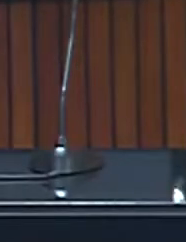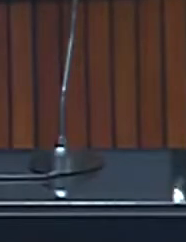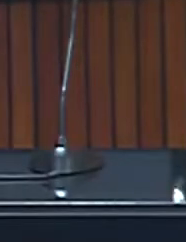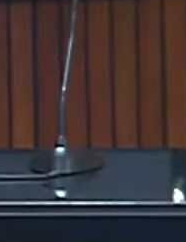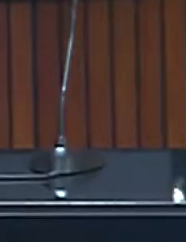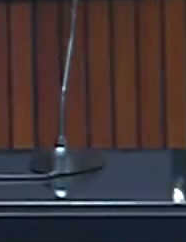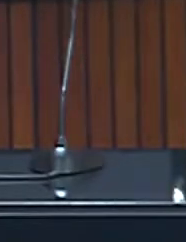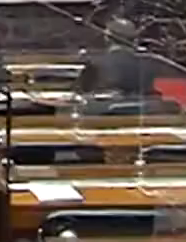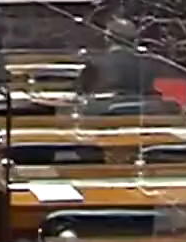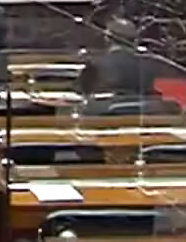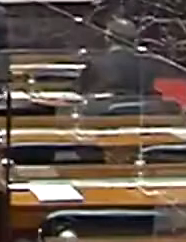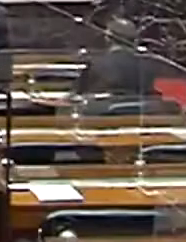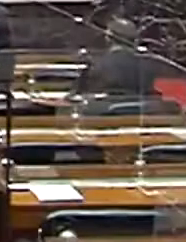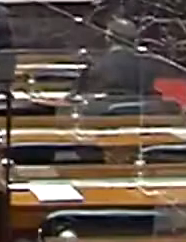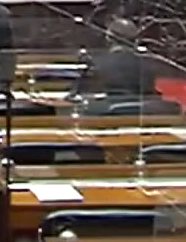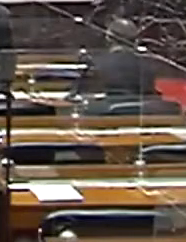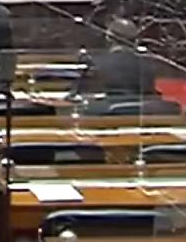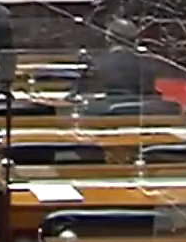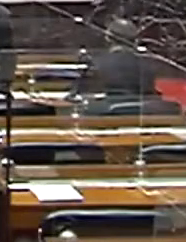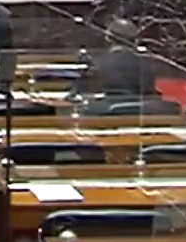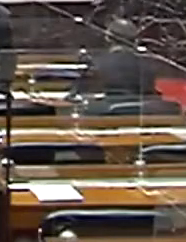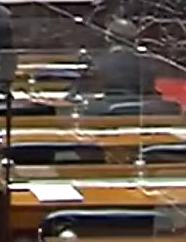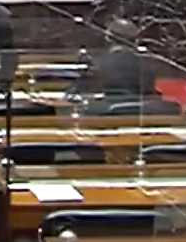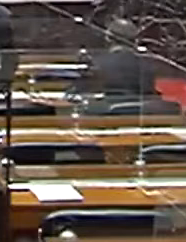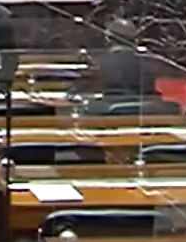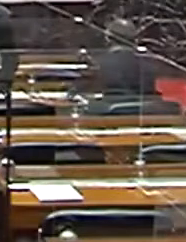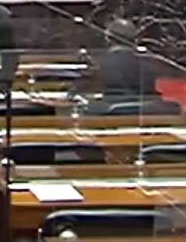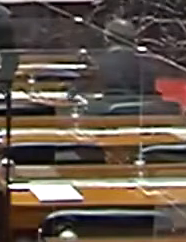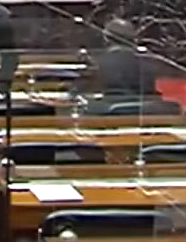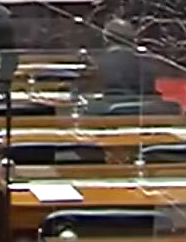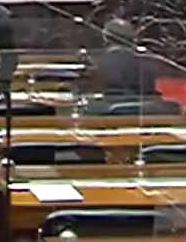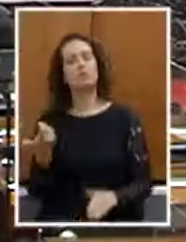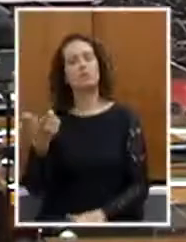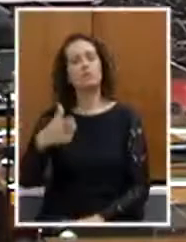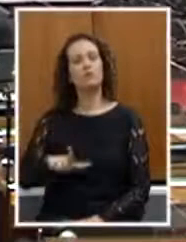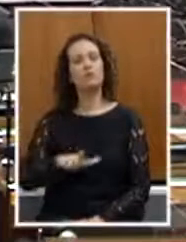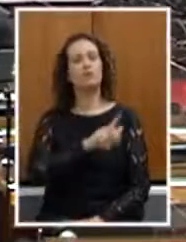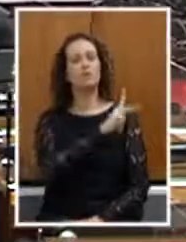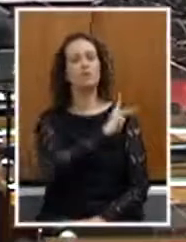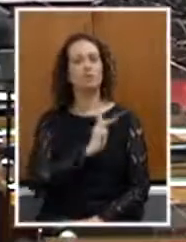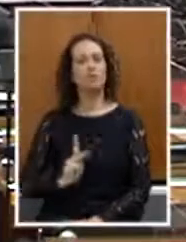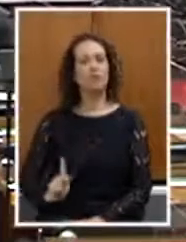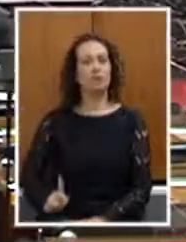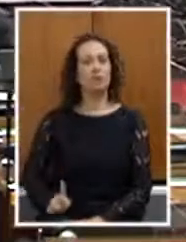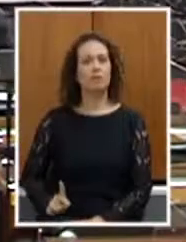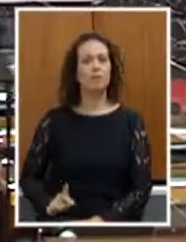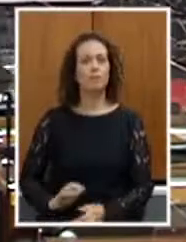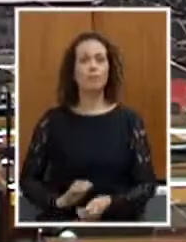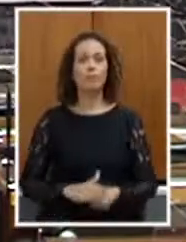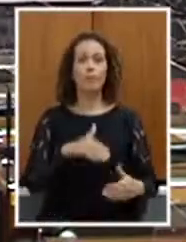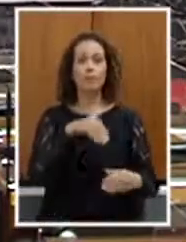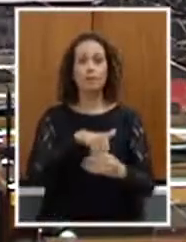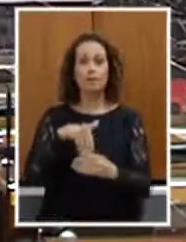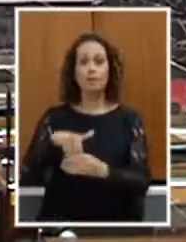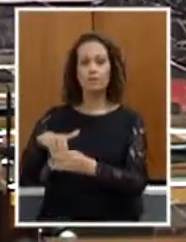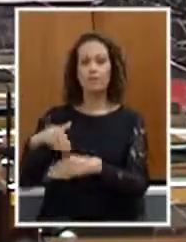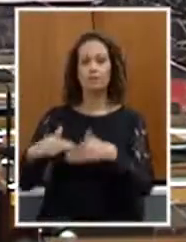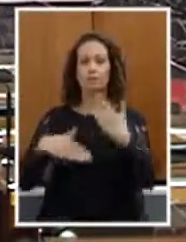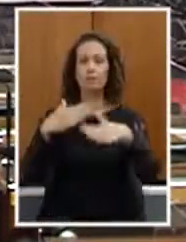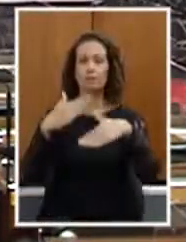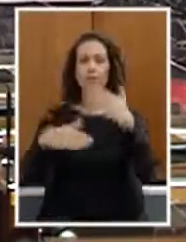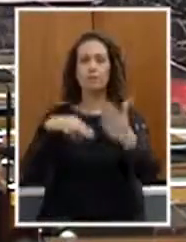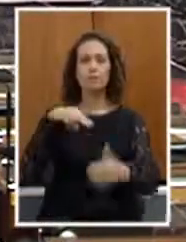estava suspensa, foi reaberta pelo presidente, deputado Agostinho Patrus. Vamos acompanhar. A matéria, a votação pelo processo